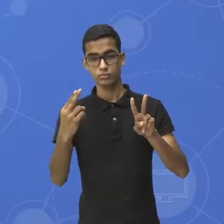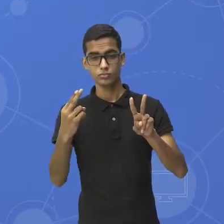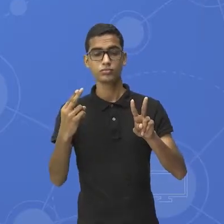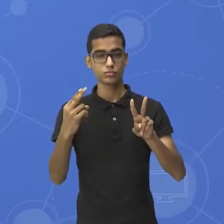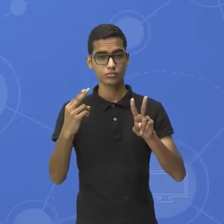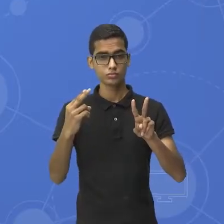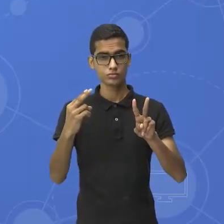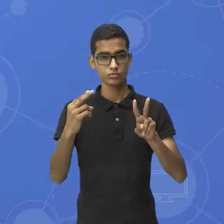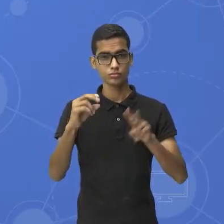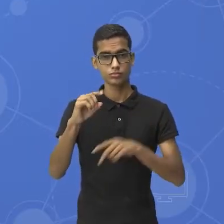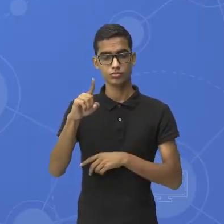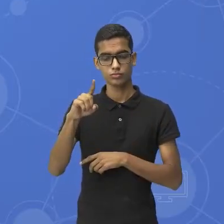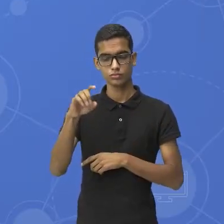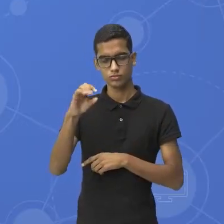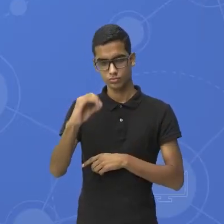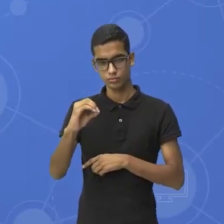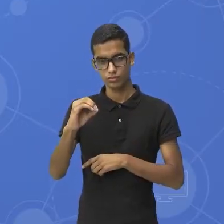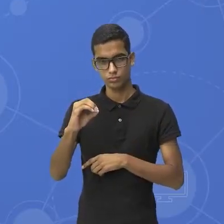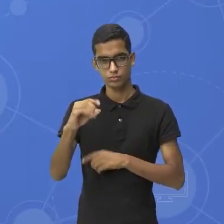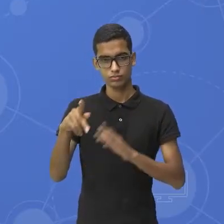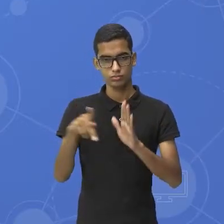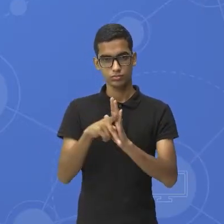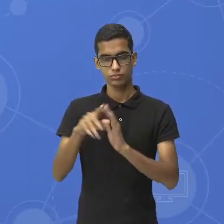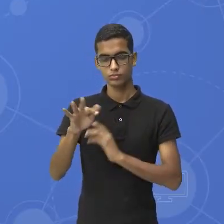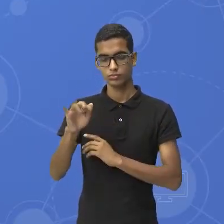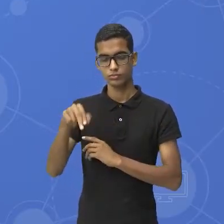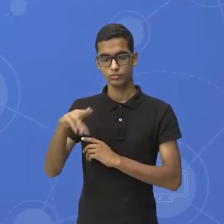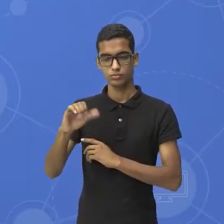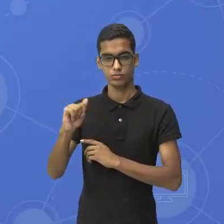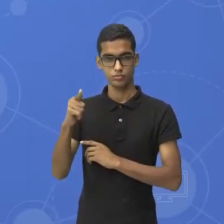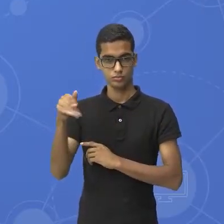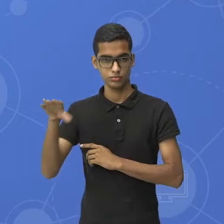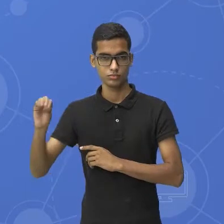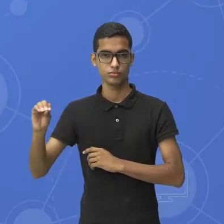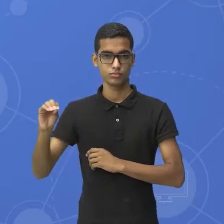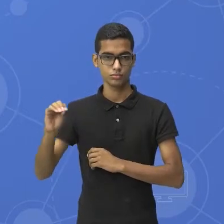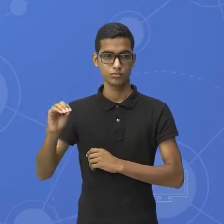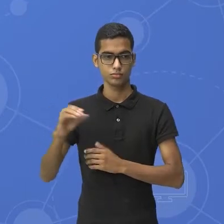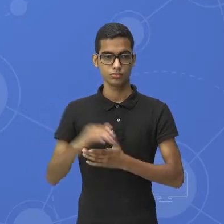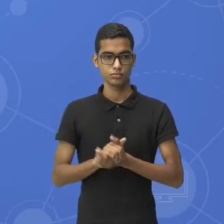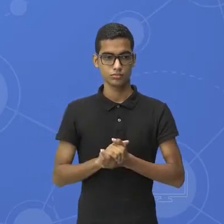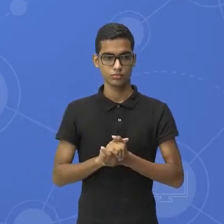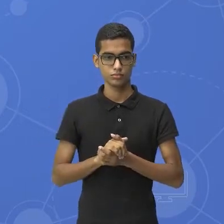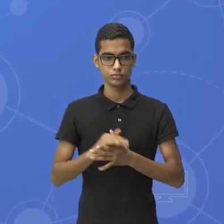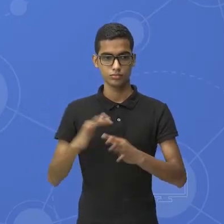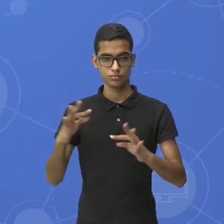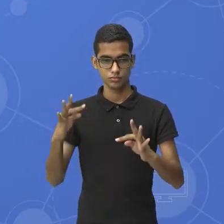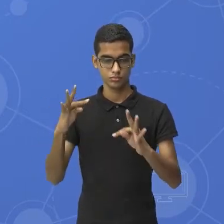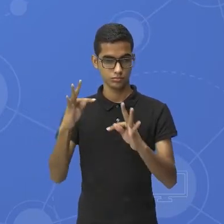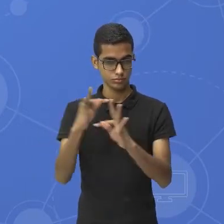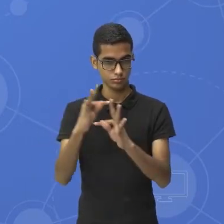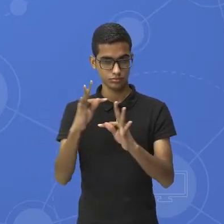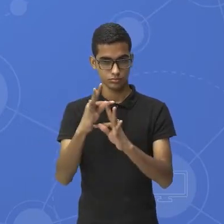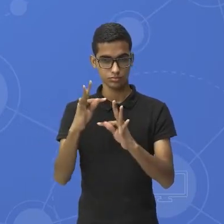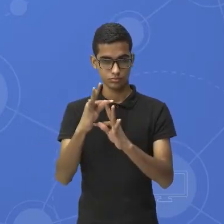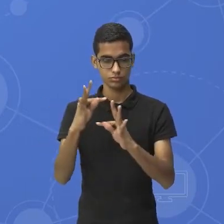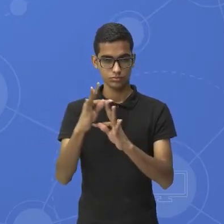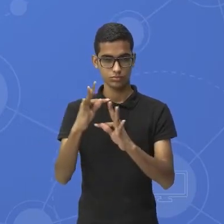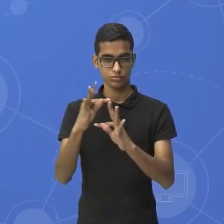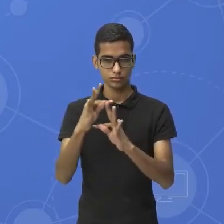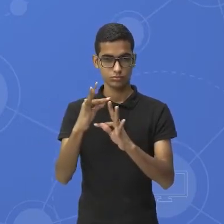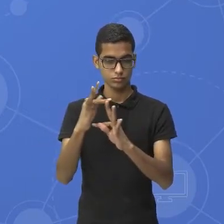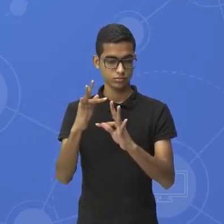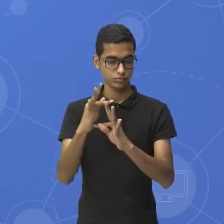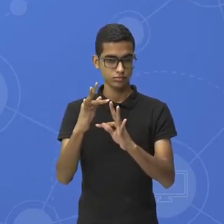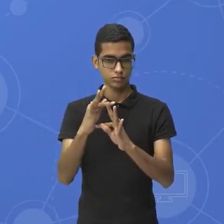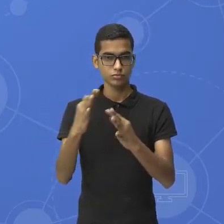bom? Vamos abordar esse conteúdo na aula de hoje, tá? Vamos fazer um breve estudo